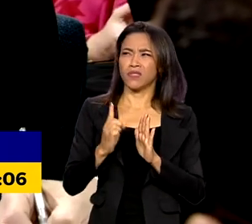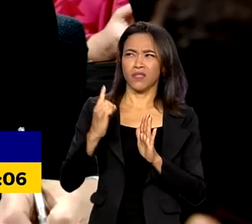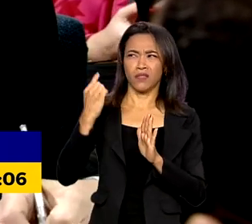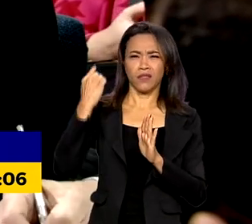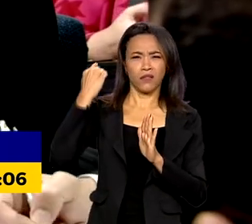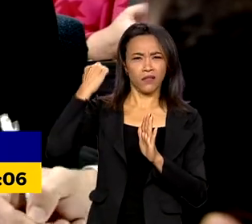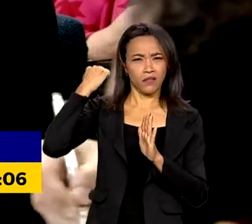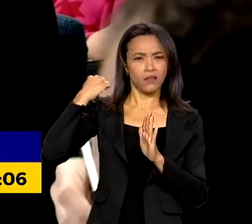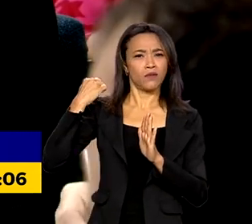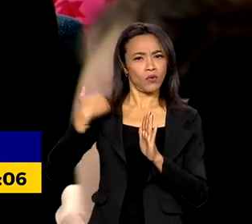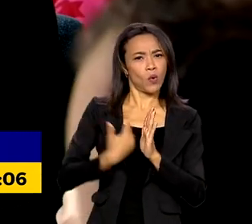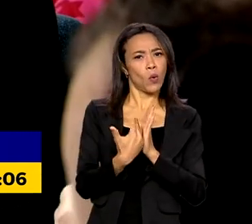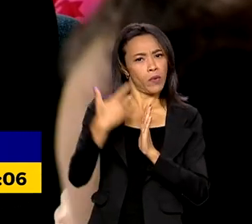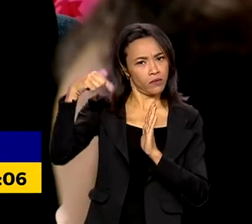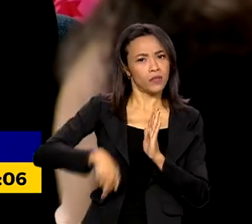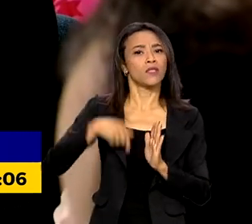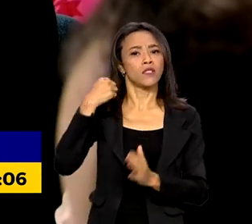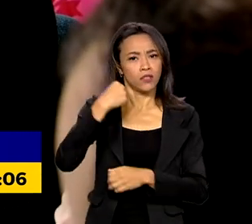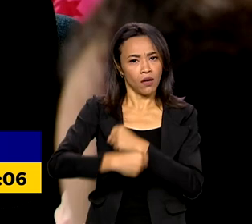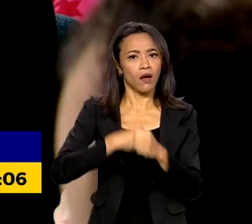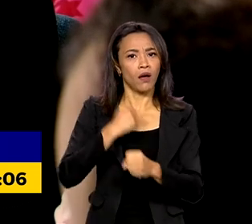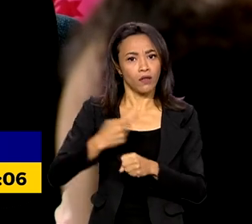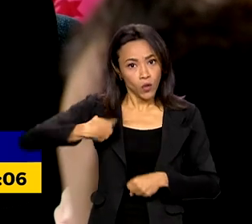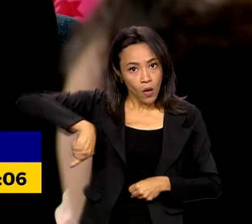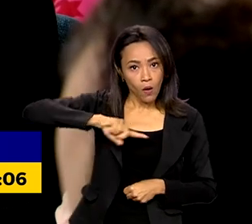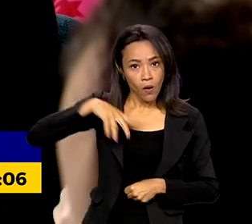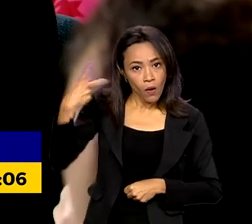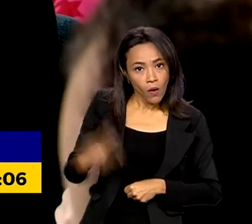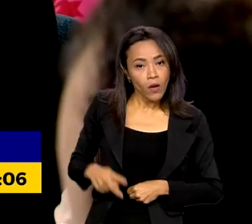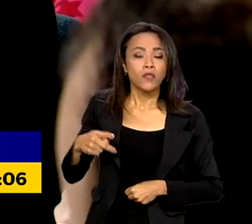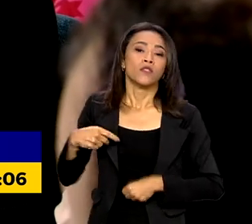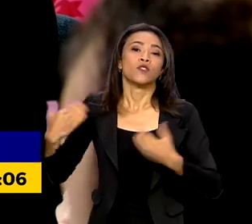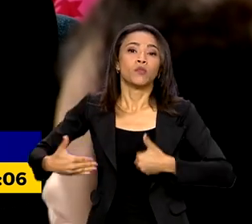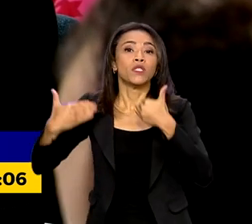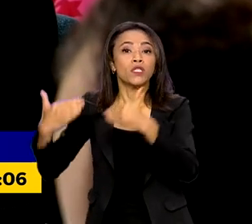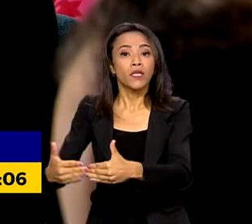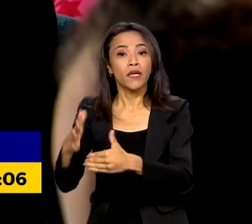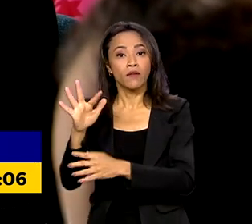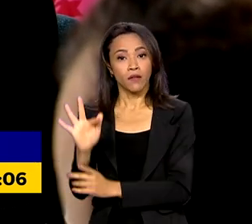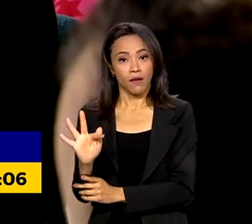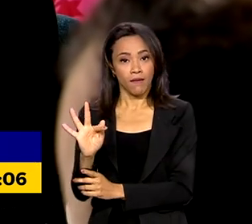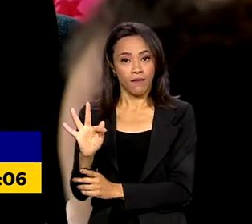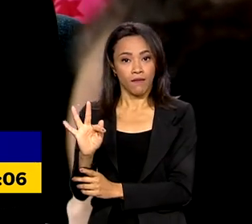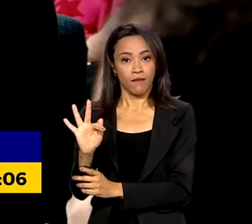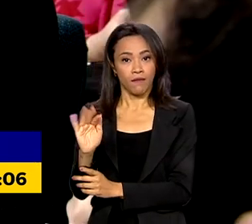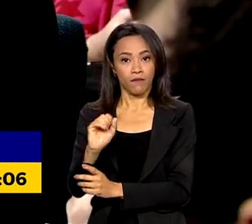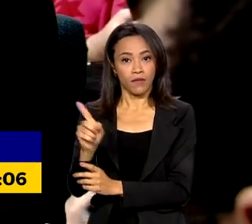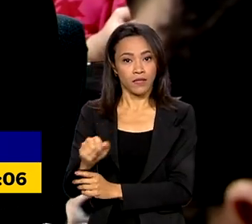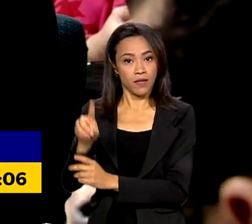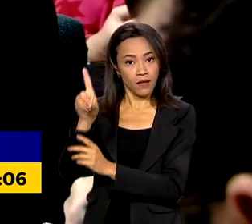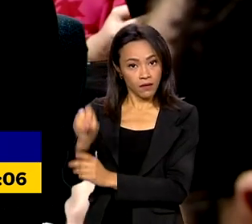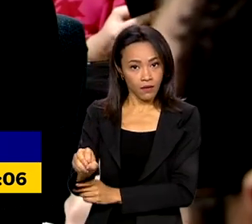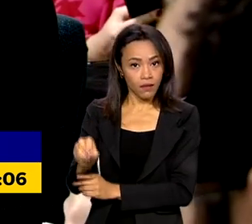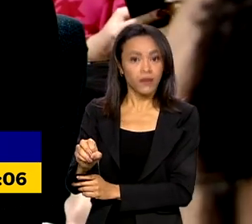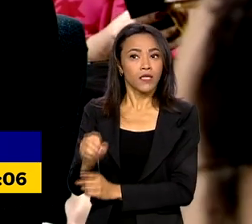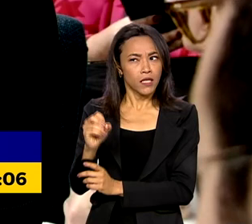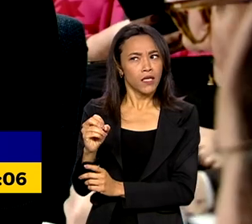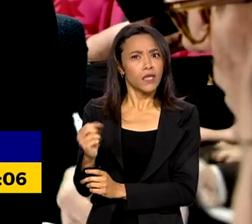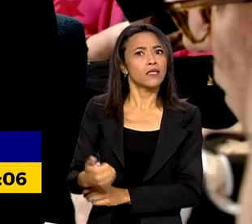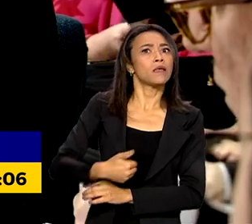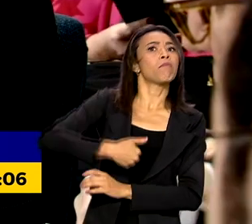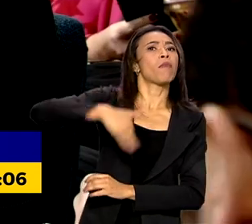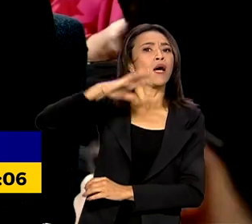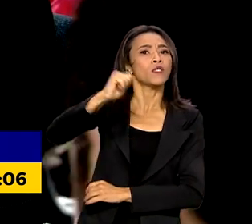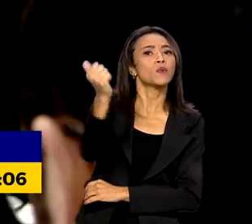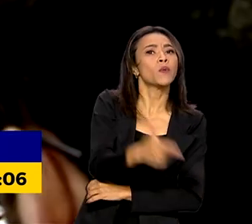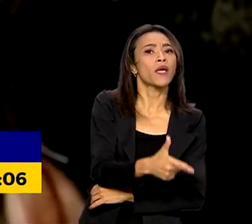início do ano, nós aqui no Ministério da Fazenda temos dito que o crescimento seria maior do que aquele previsto pelo